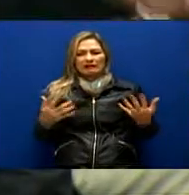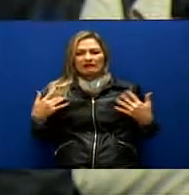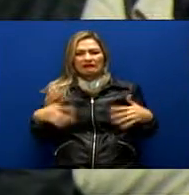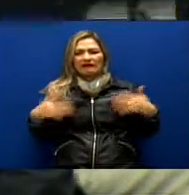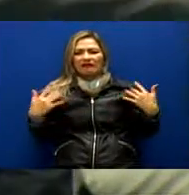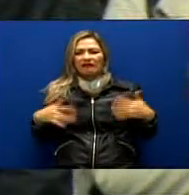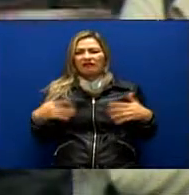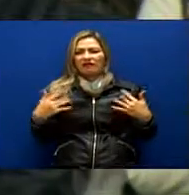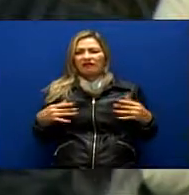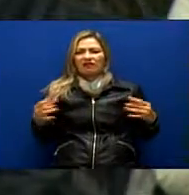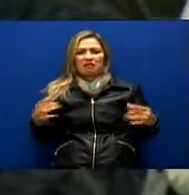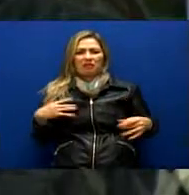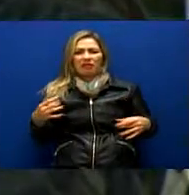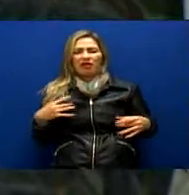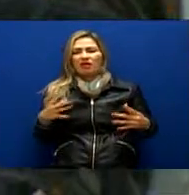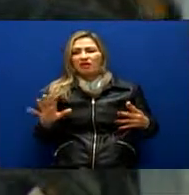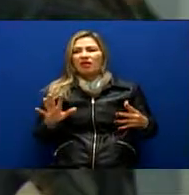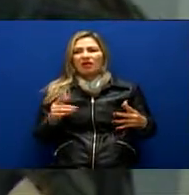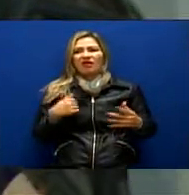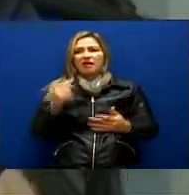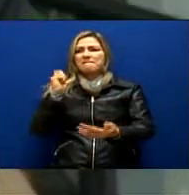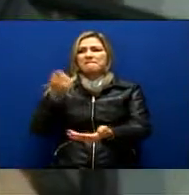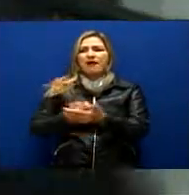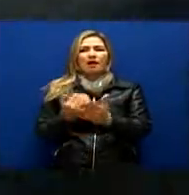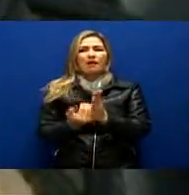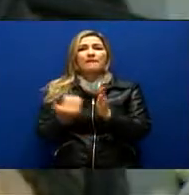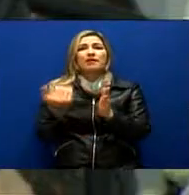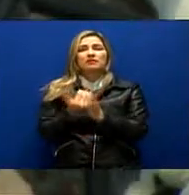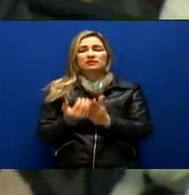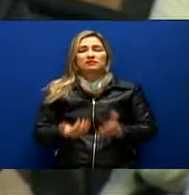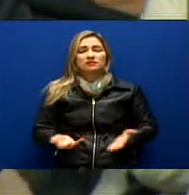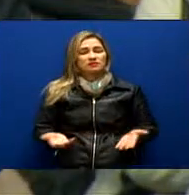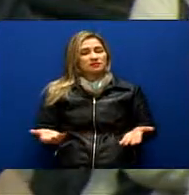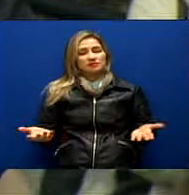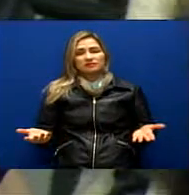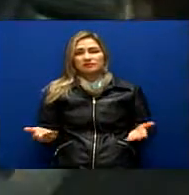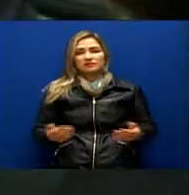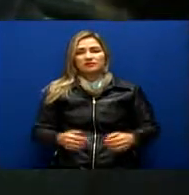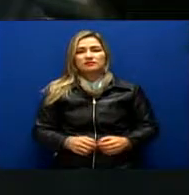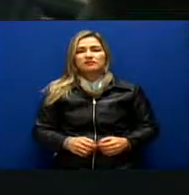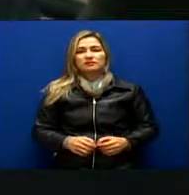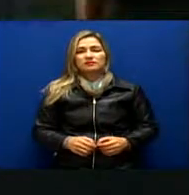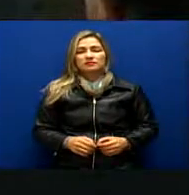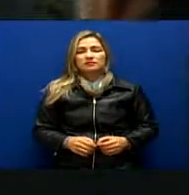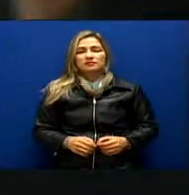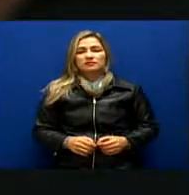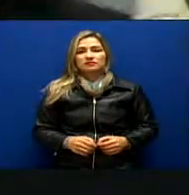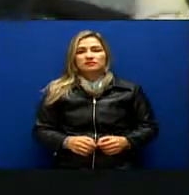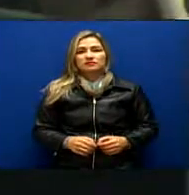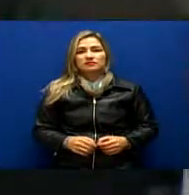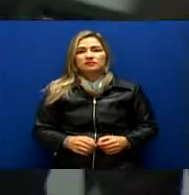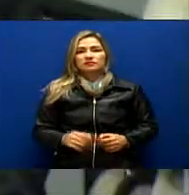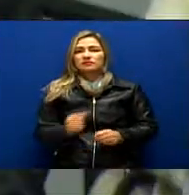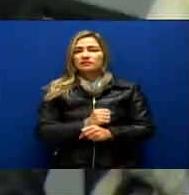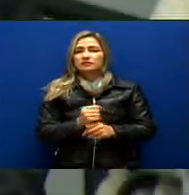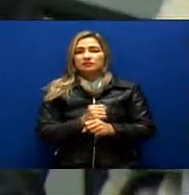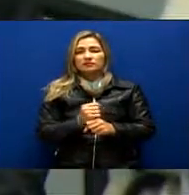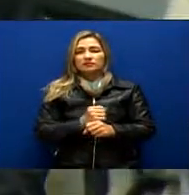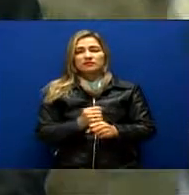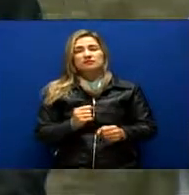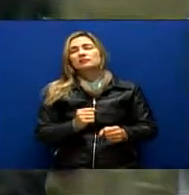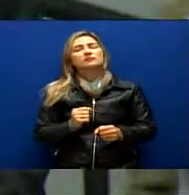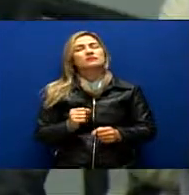vai quebrar no meio, vai sair o fundo, a pessoa vai querer comprar. Então, isso aí acontece há muito tempo,